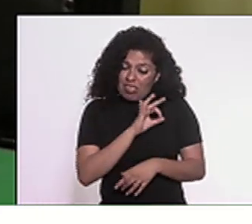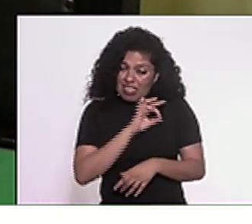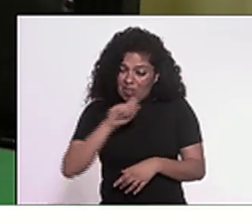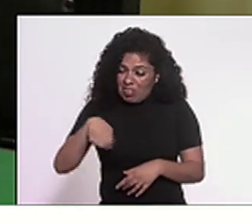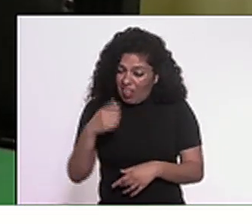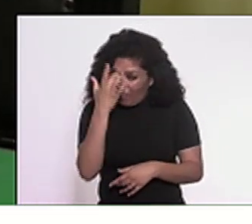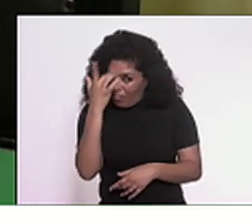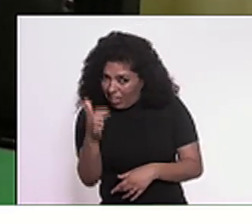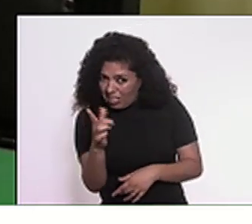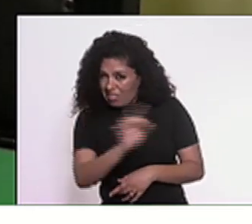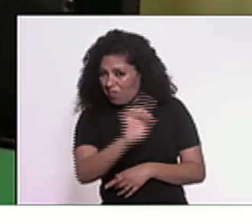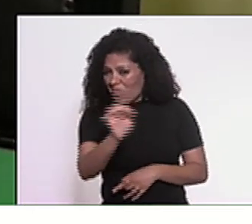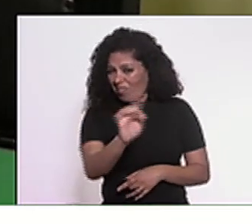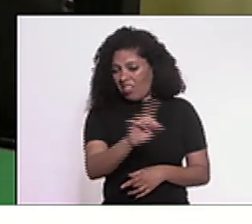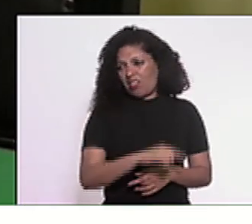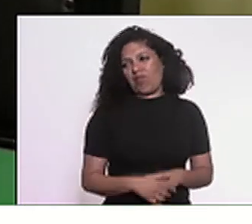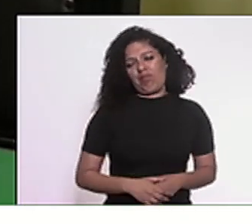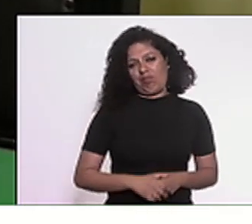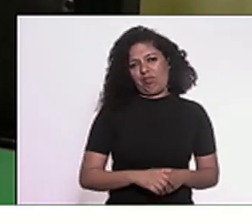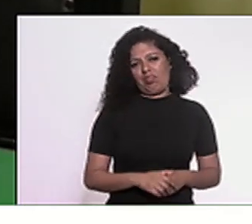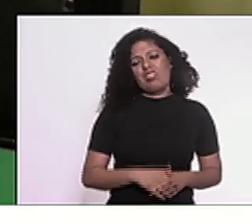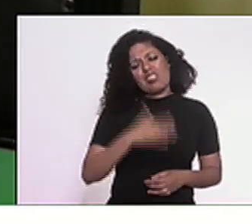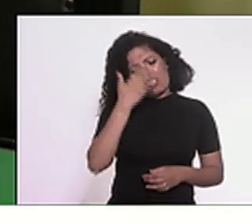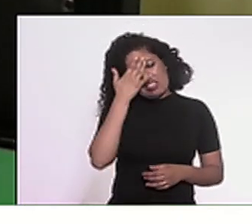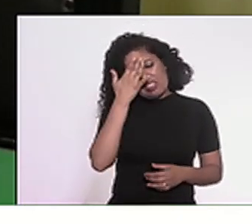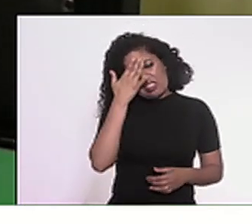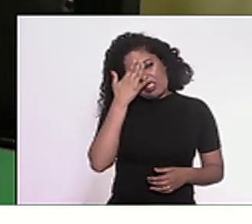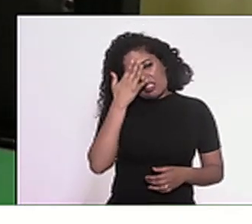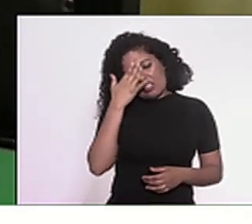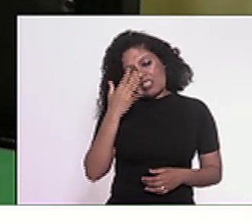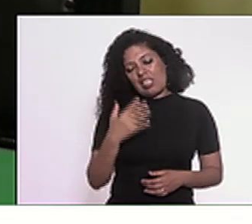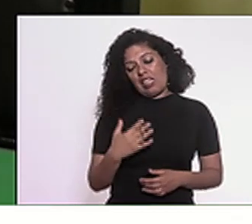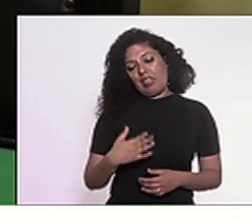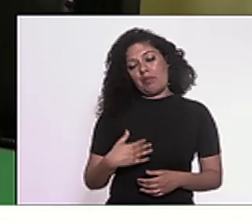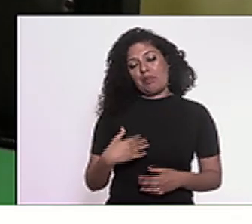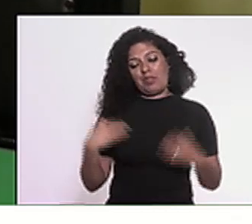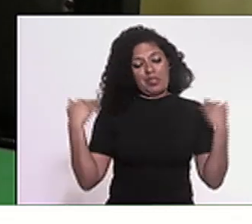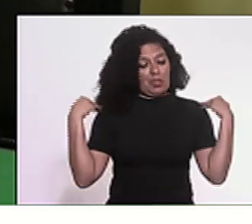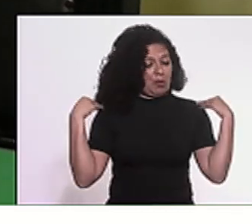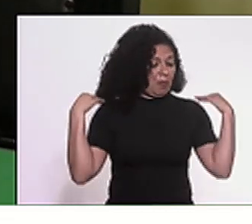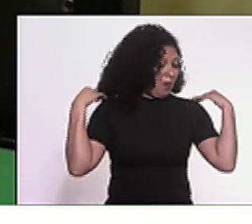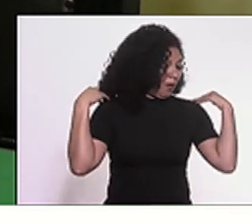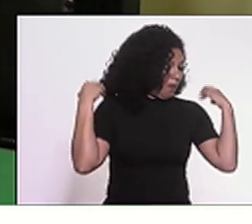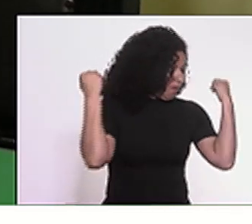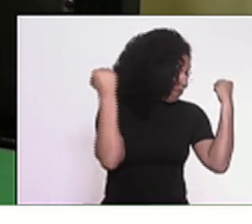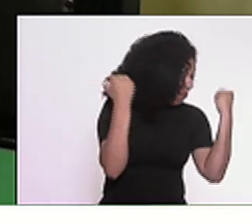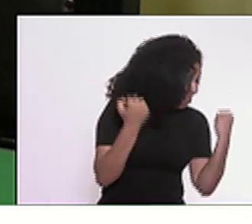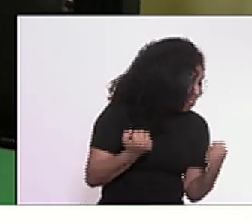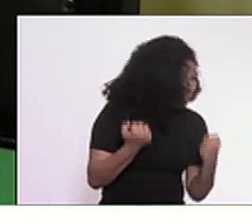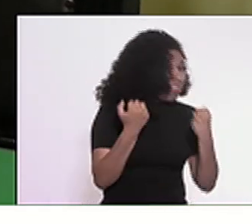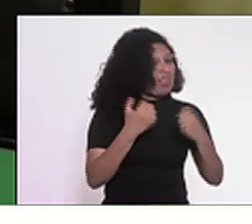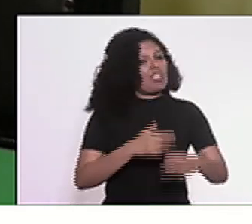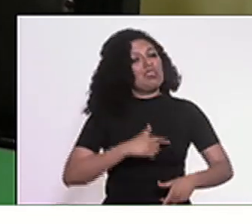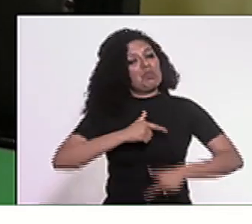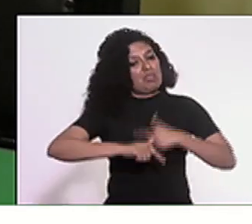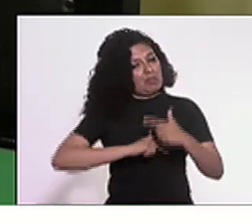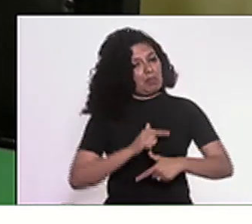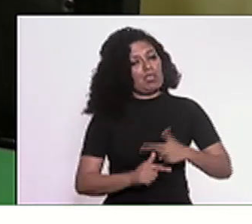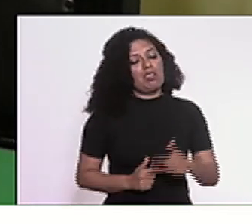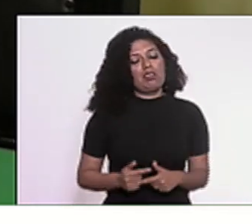policial militar, não é fácil. A gente sabe que está sobre os ombros desses policiais,